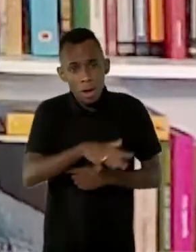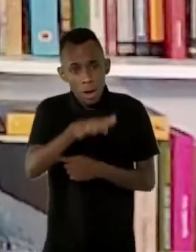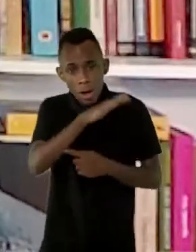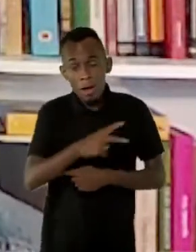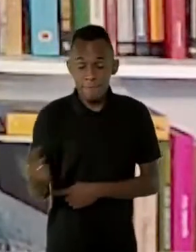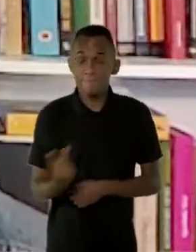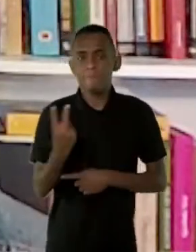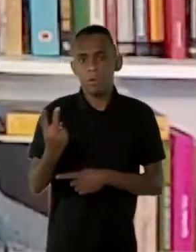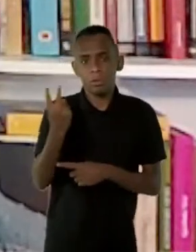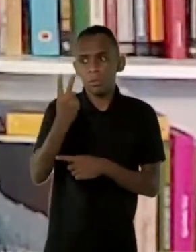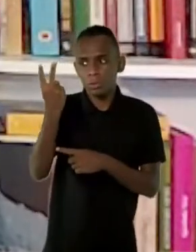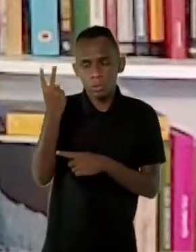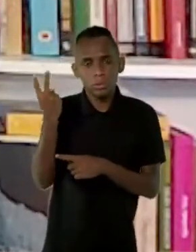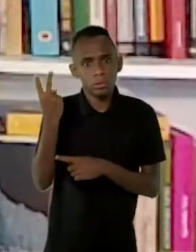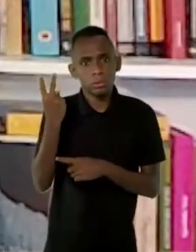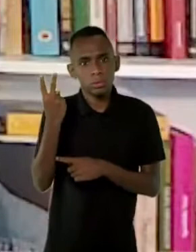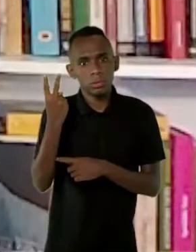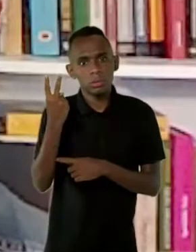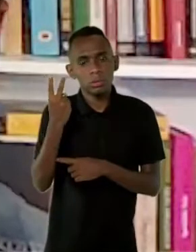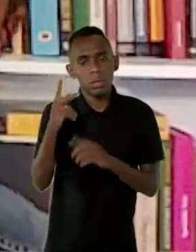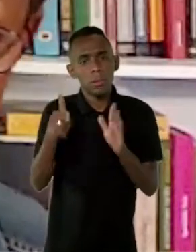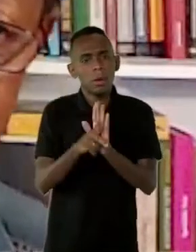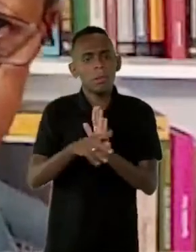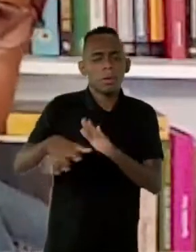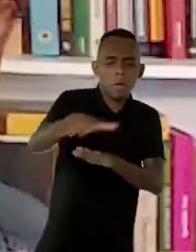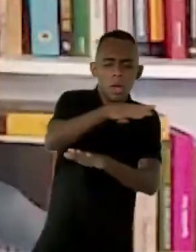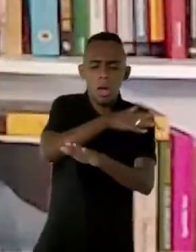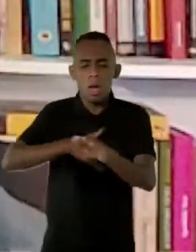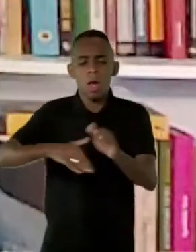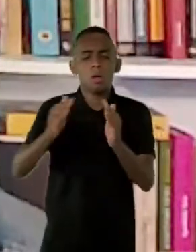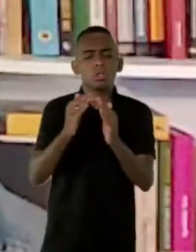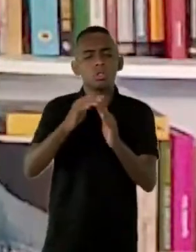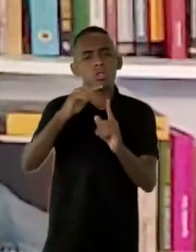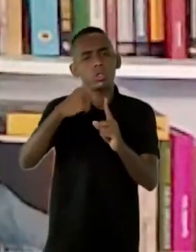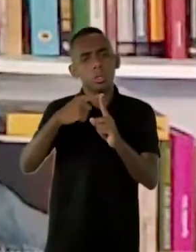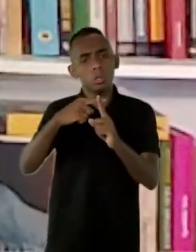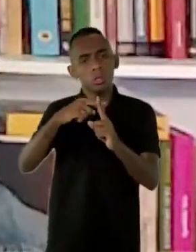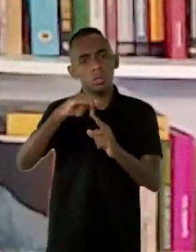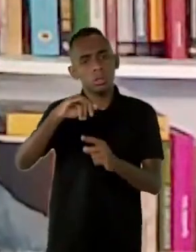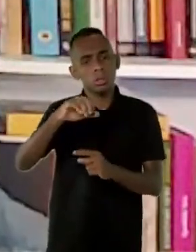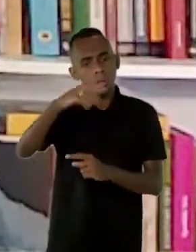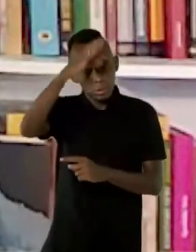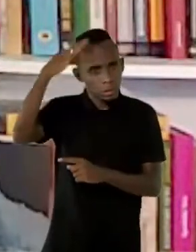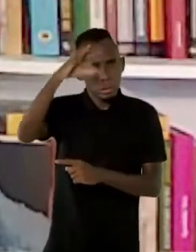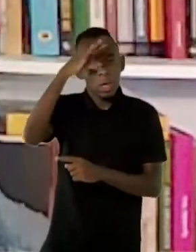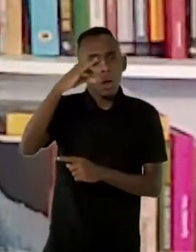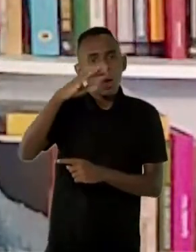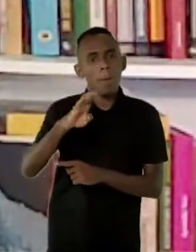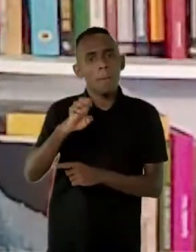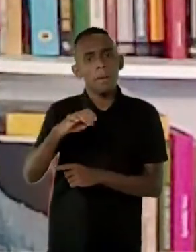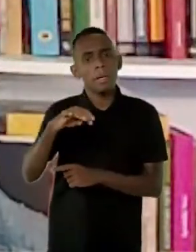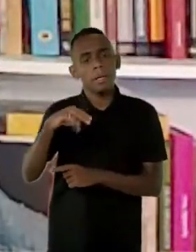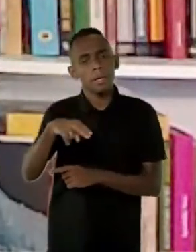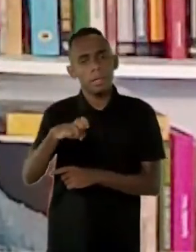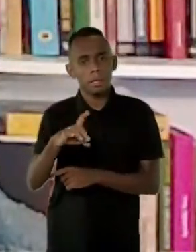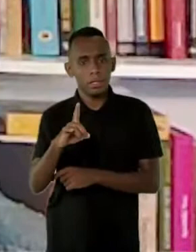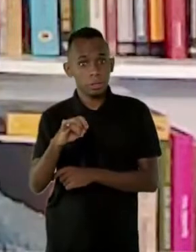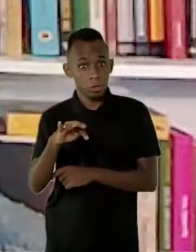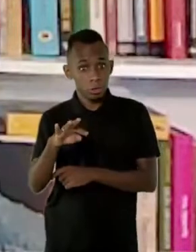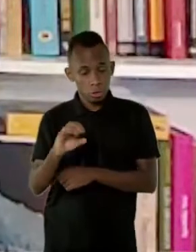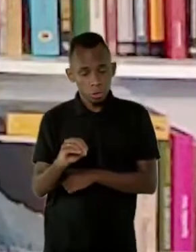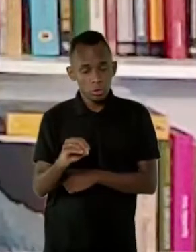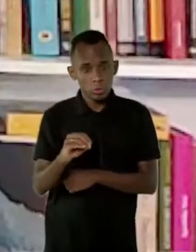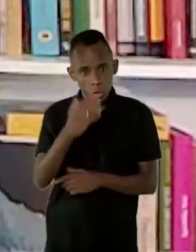nasceu ali em torno da igreja de São Benedito. Por isso o São Benedito, que inclusive foi a igreja dele de devoção. A